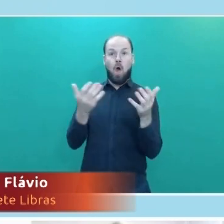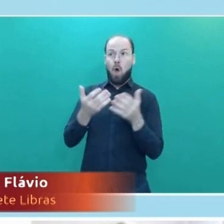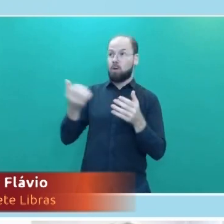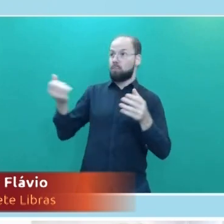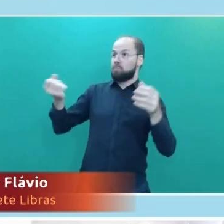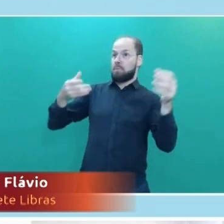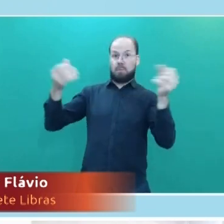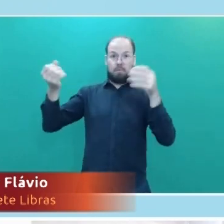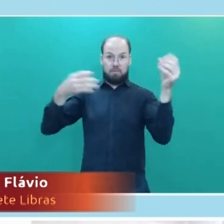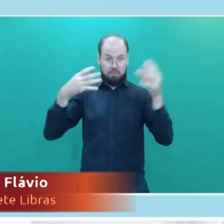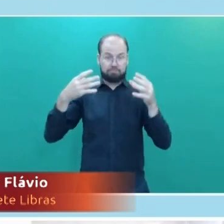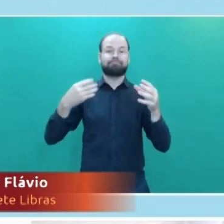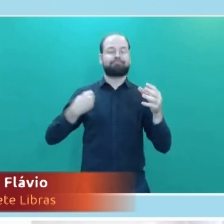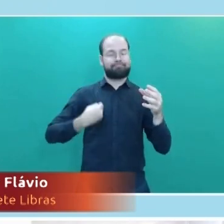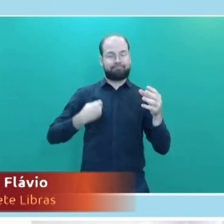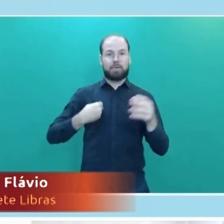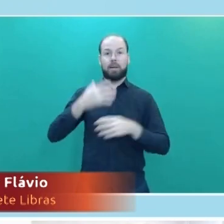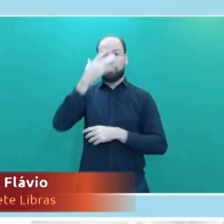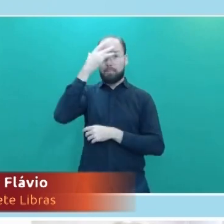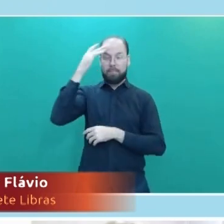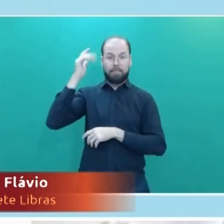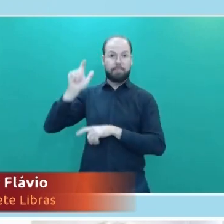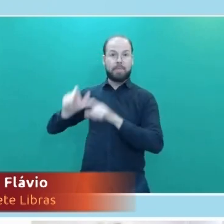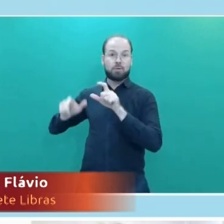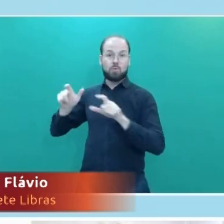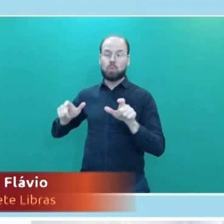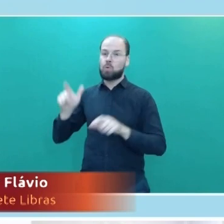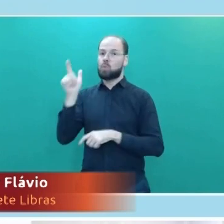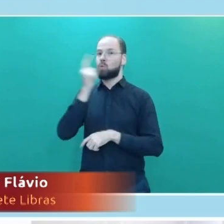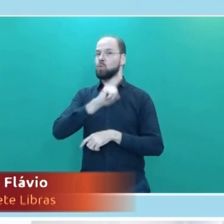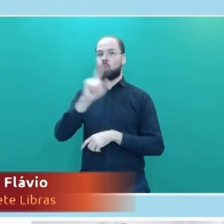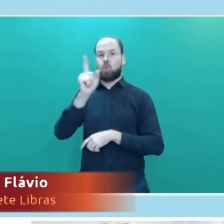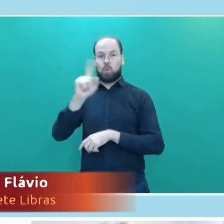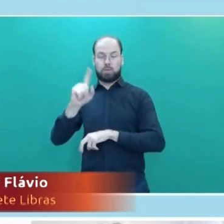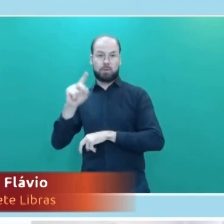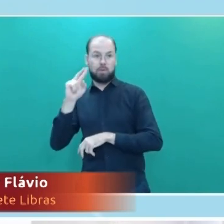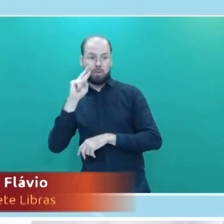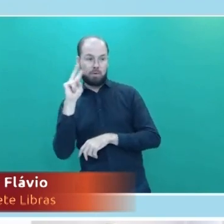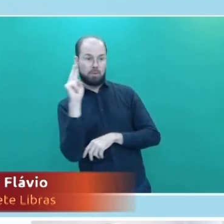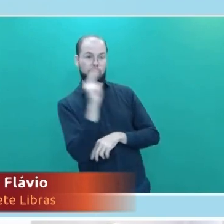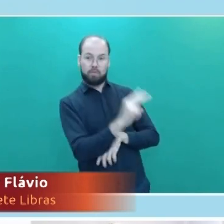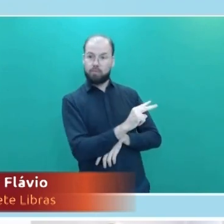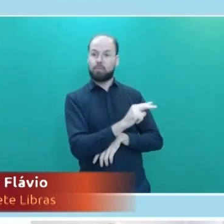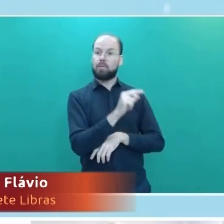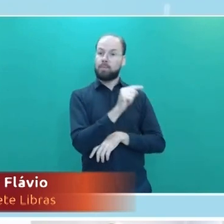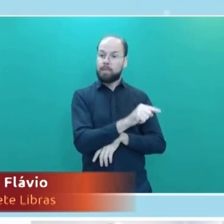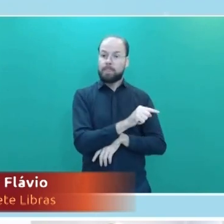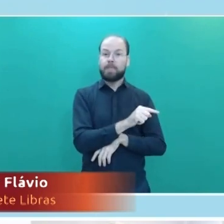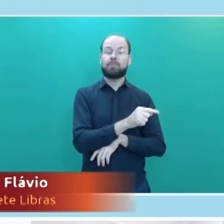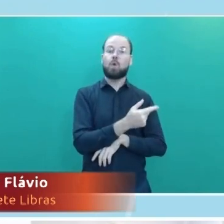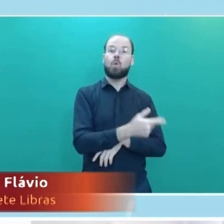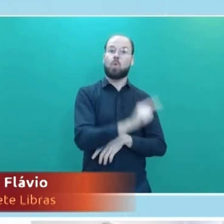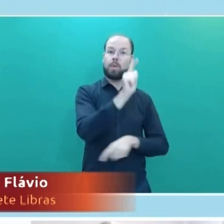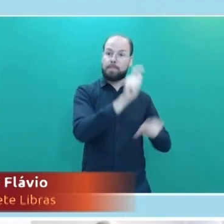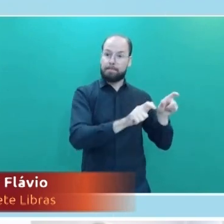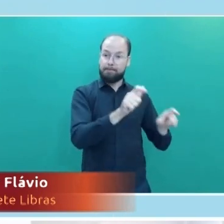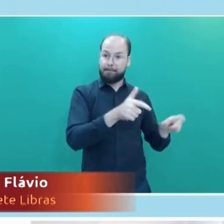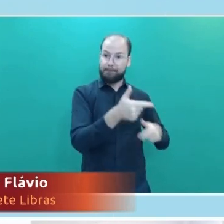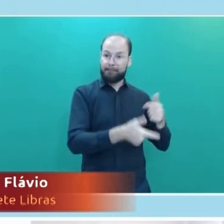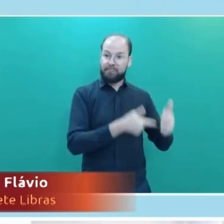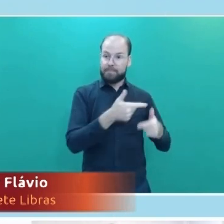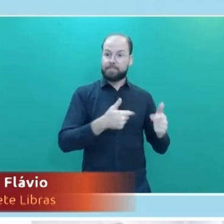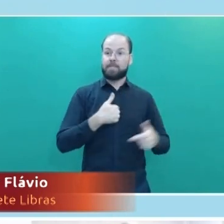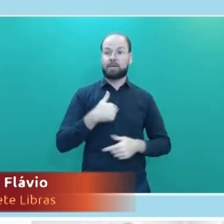por fatores culturais, ver aquele trabalhador como escravo. Eu já escutei, e